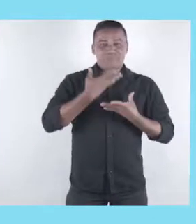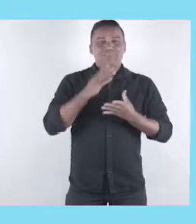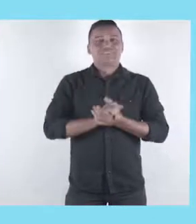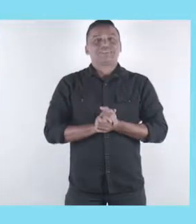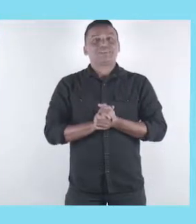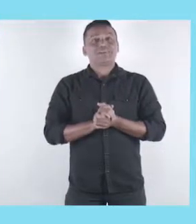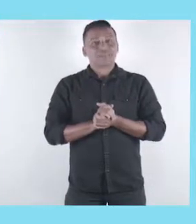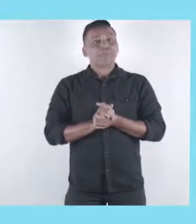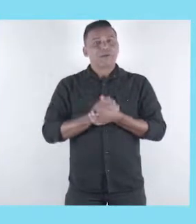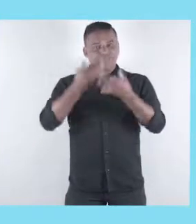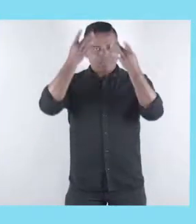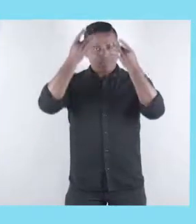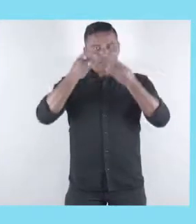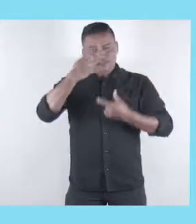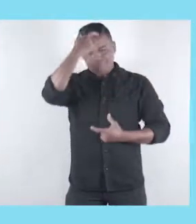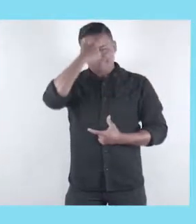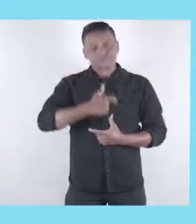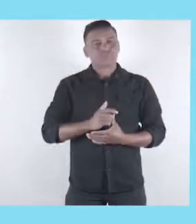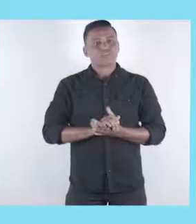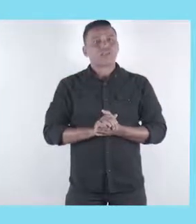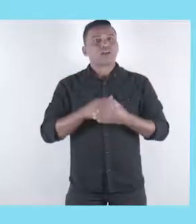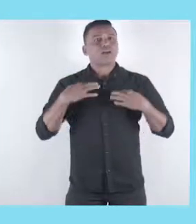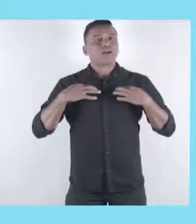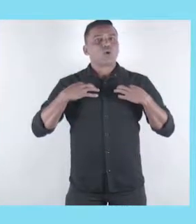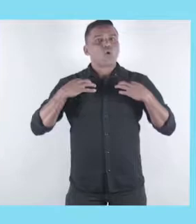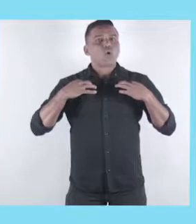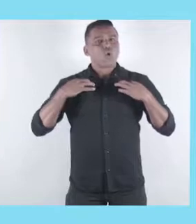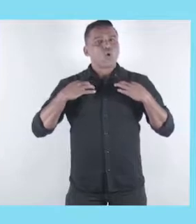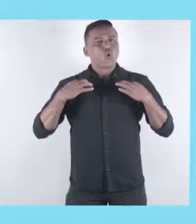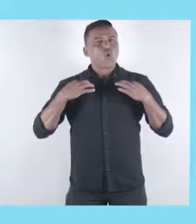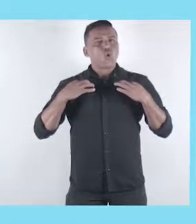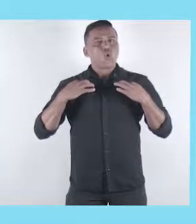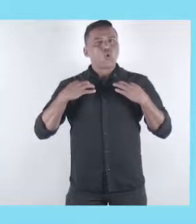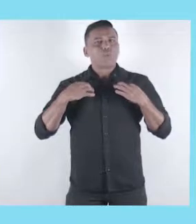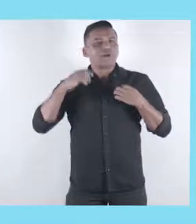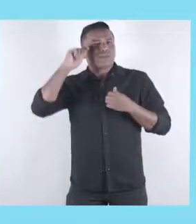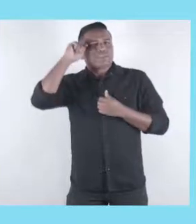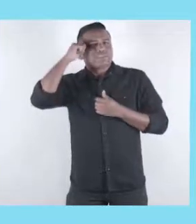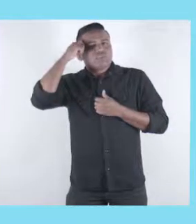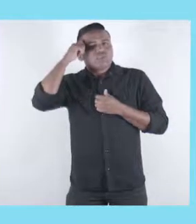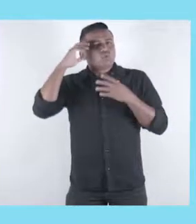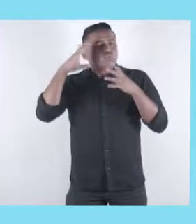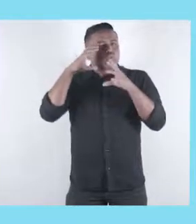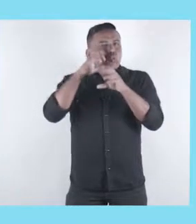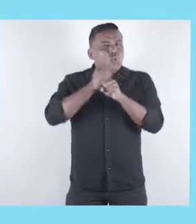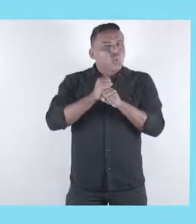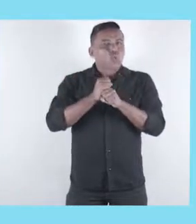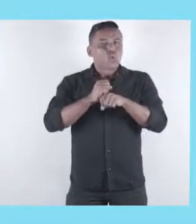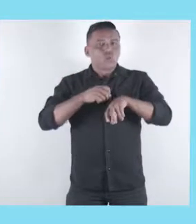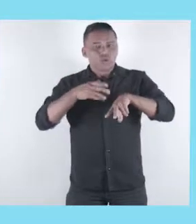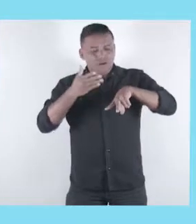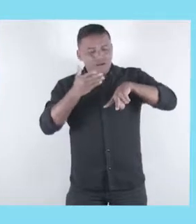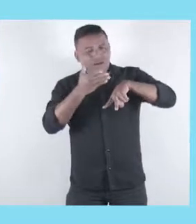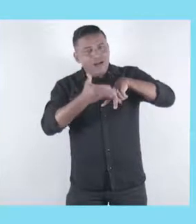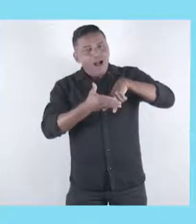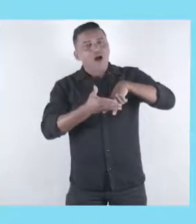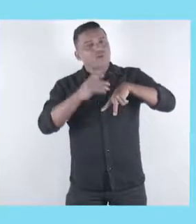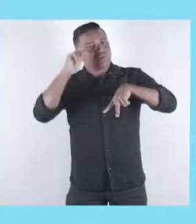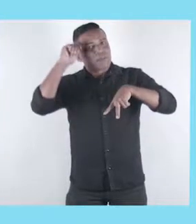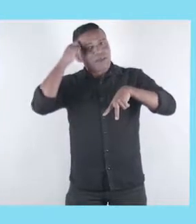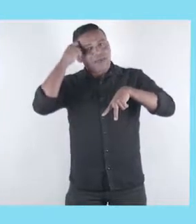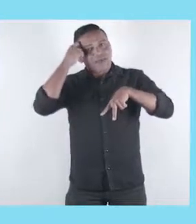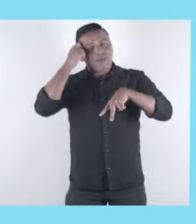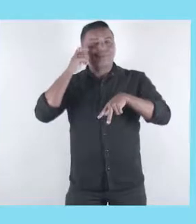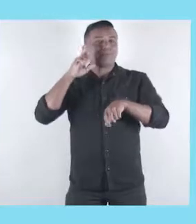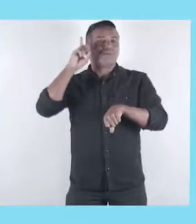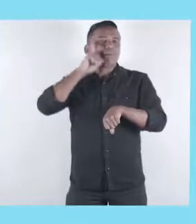bem escura assim um blazer escuro calça preta eu sou moreno com traços negros Onde estão os Forneiro com traços Moreno